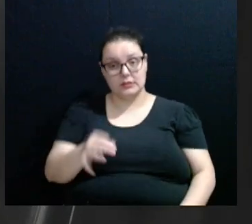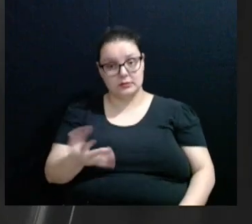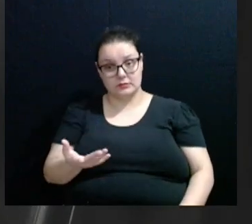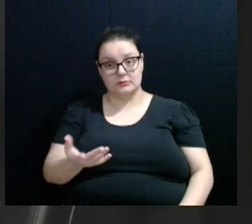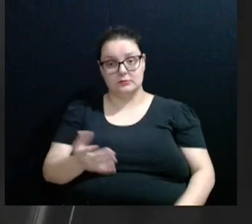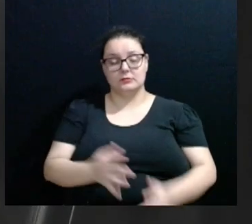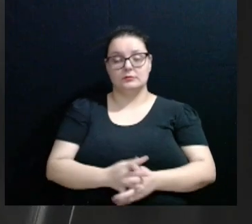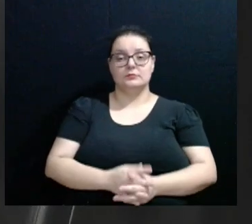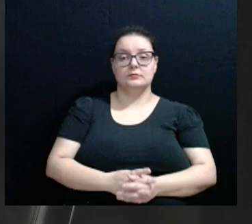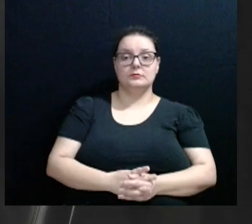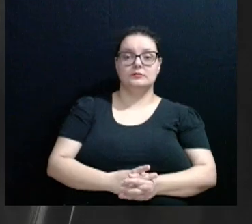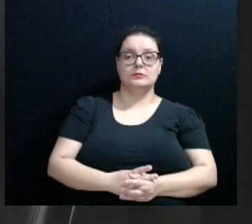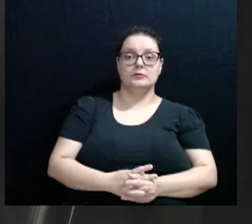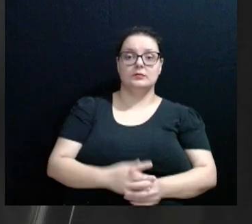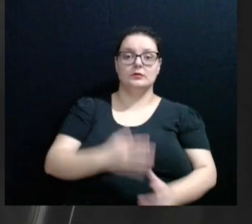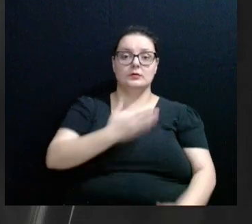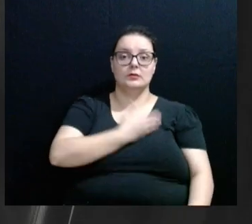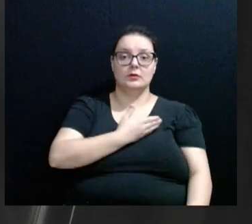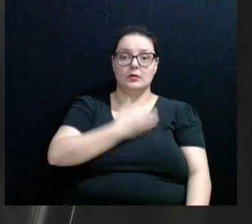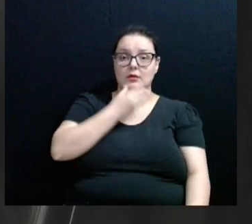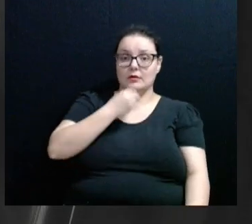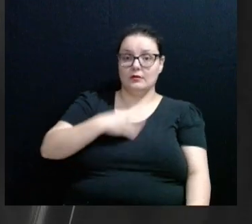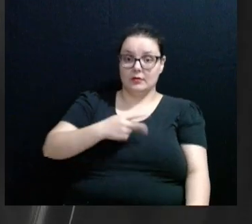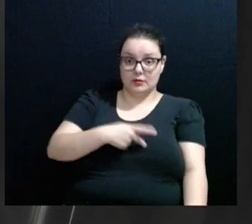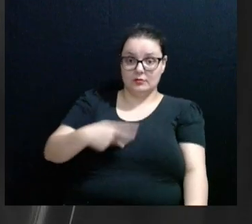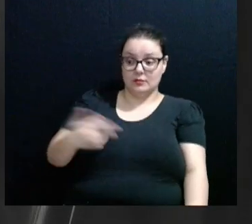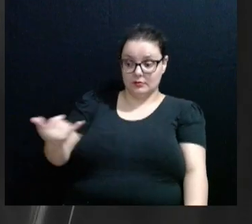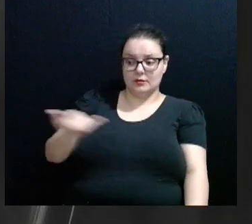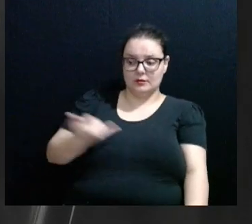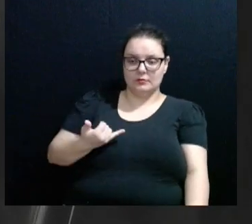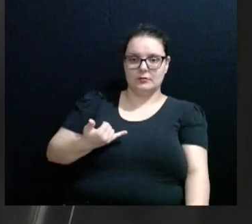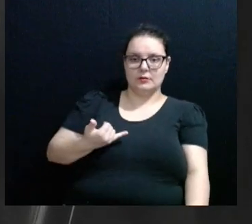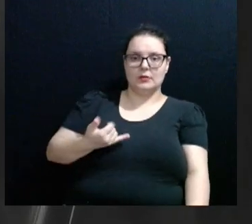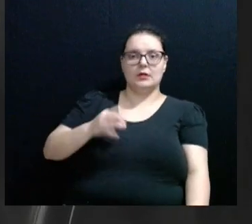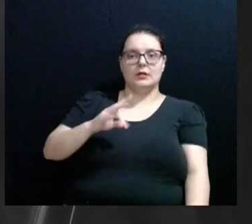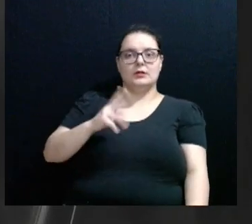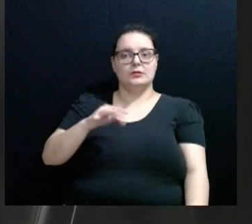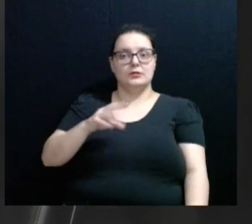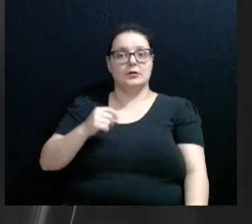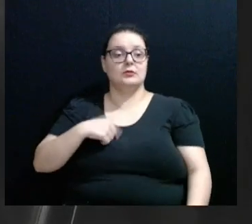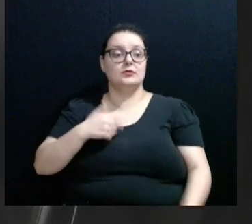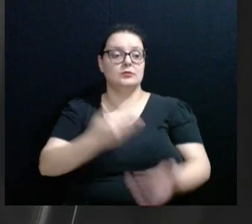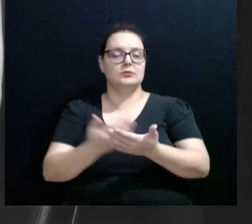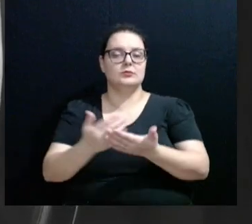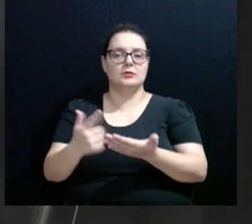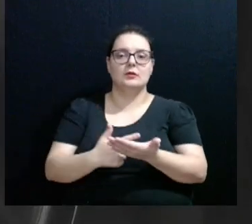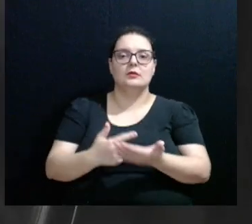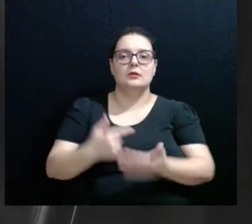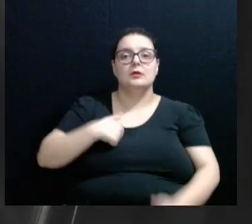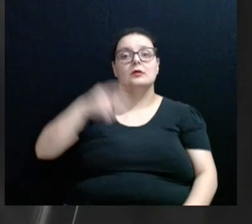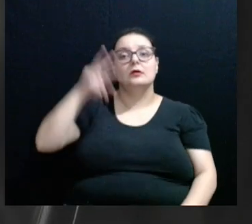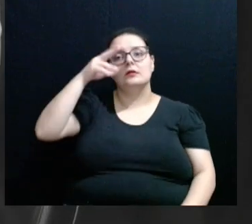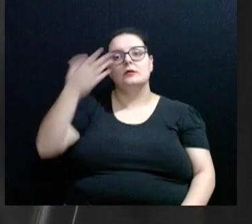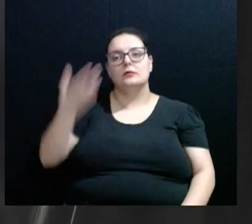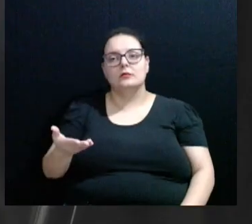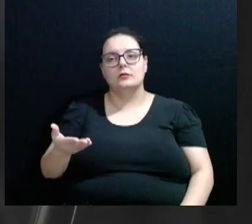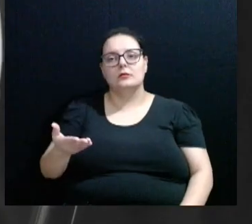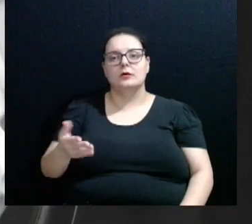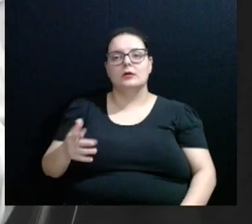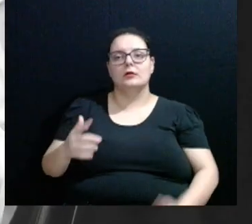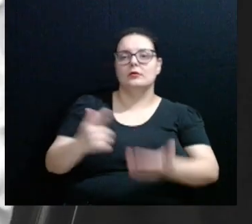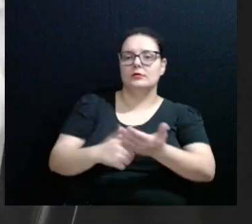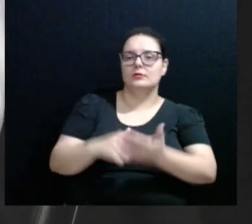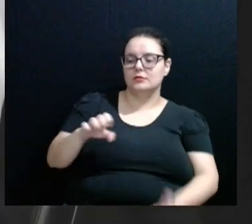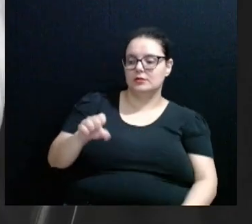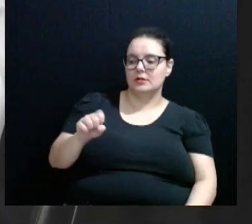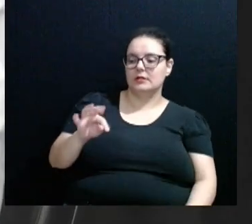um amigo meu, filho de um pastor, ele falou assim, Thiago, eu estava estudando esse livro e só me vinha você. É o livro de Esther. E em resumo